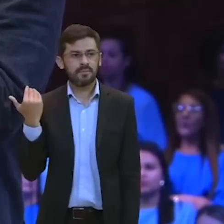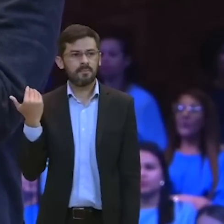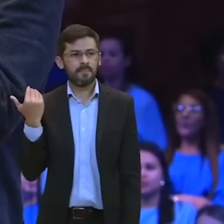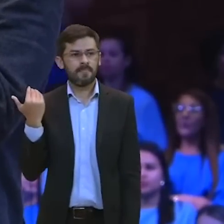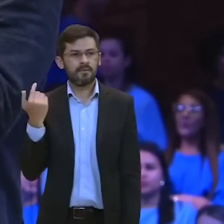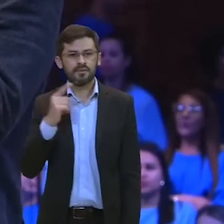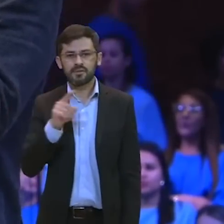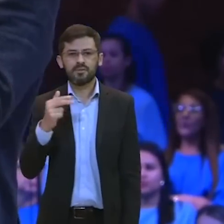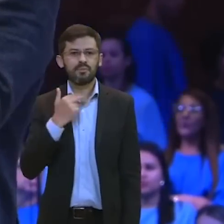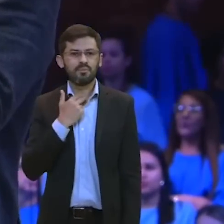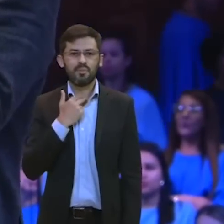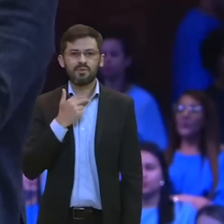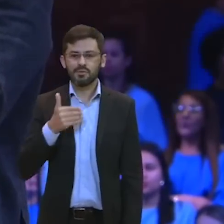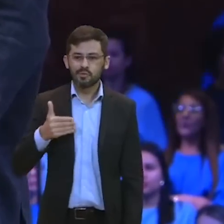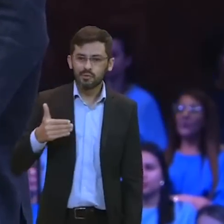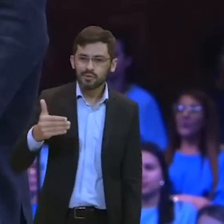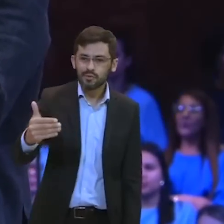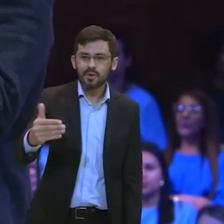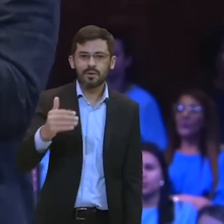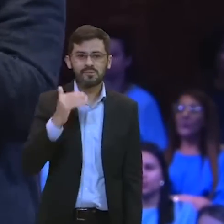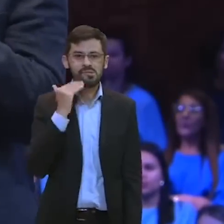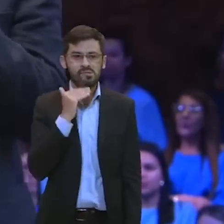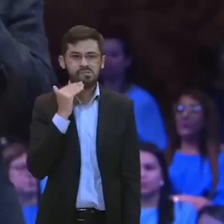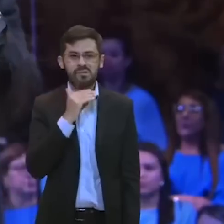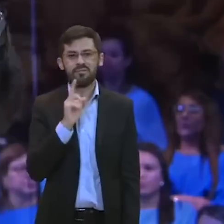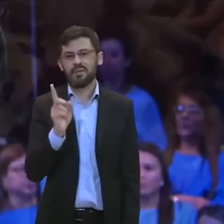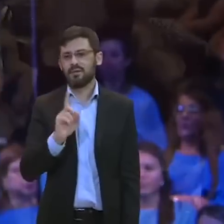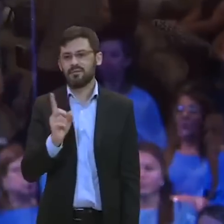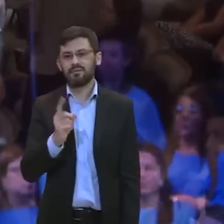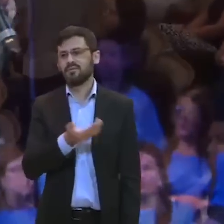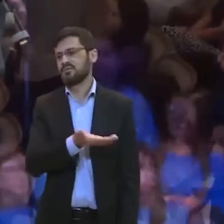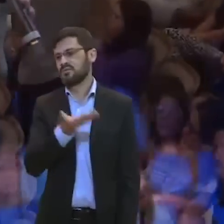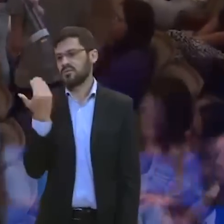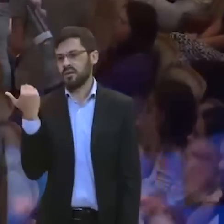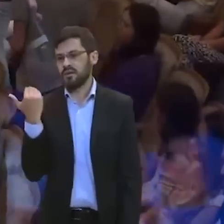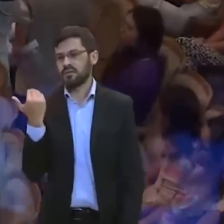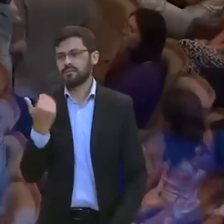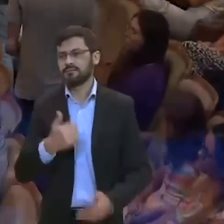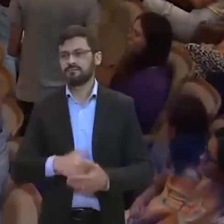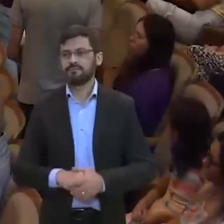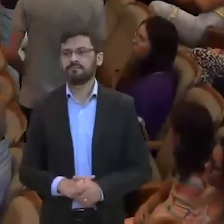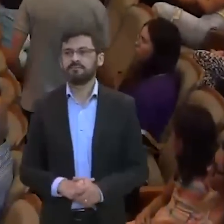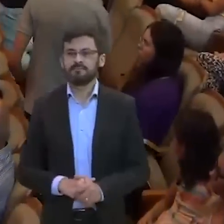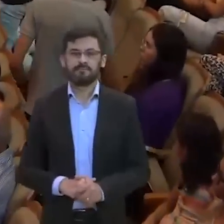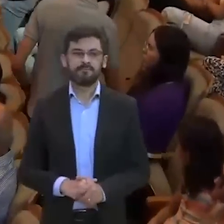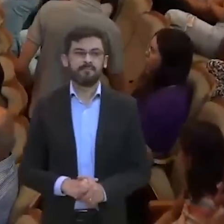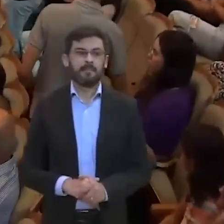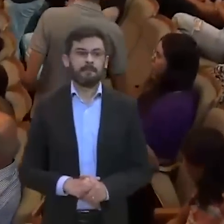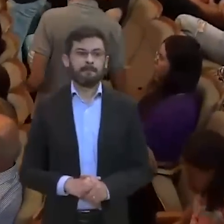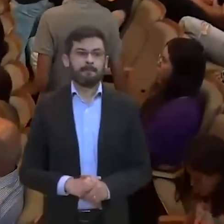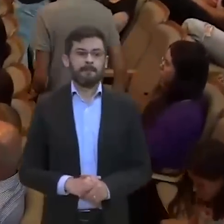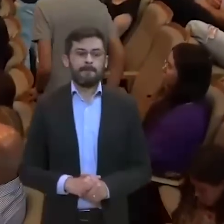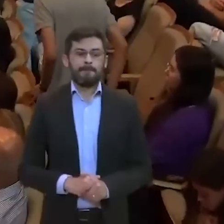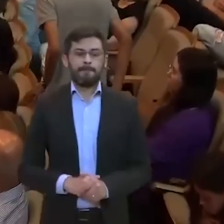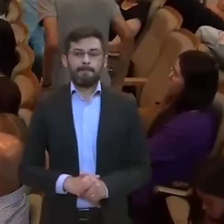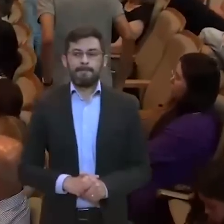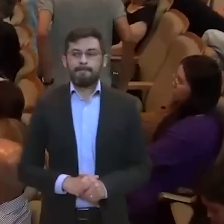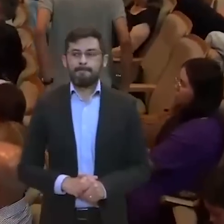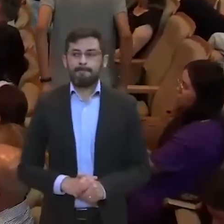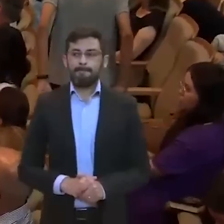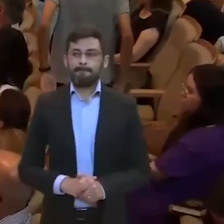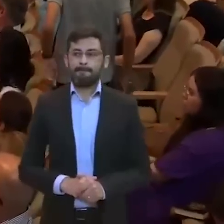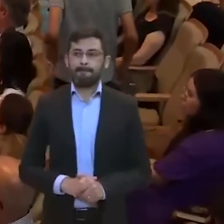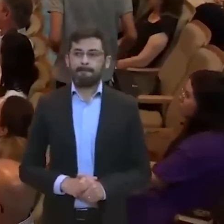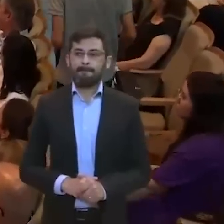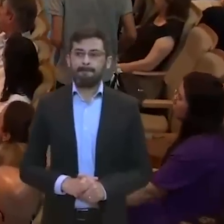seja negligente nessa hora. E aí, Samuel, vem aqui me ajudar.